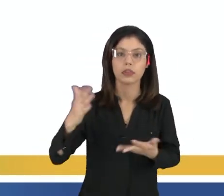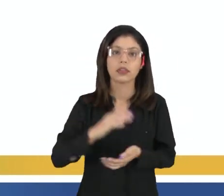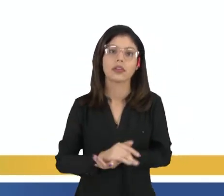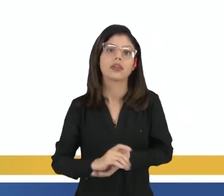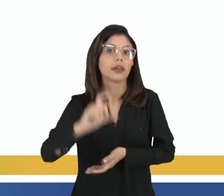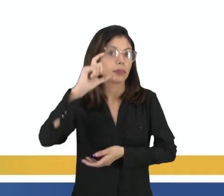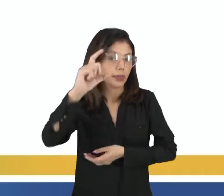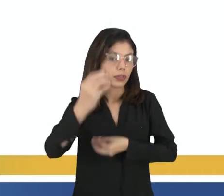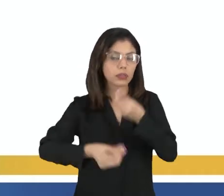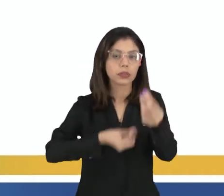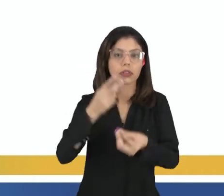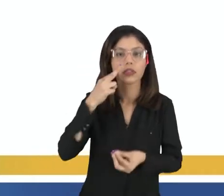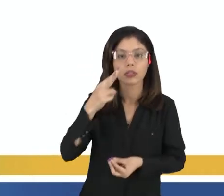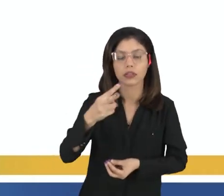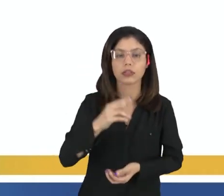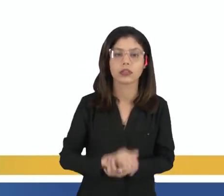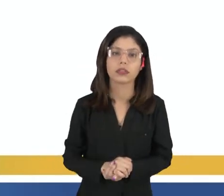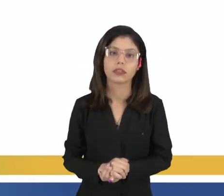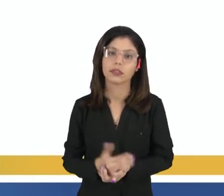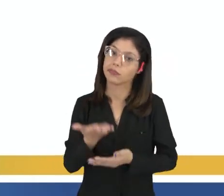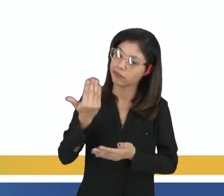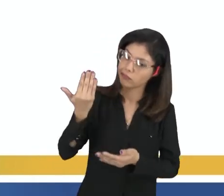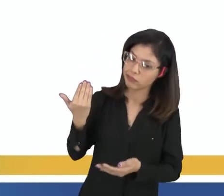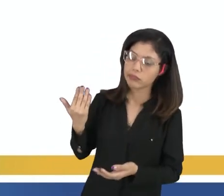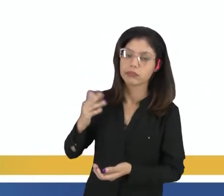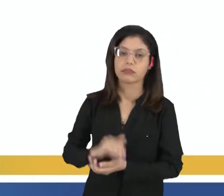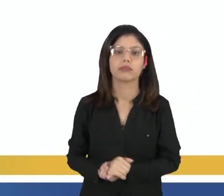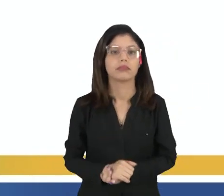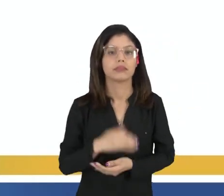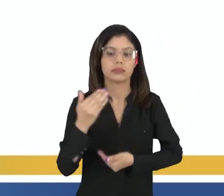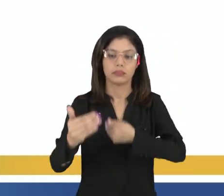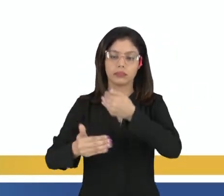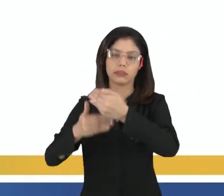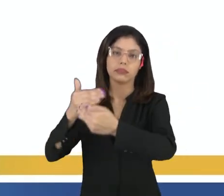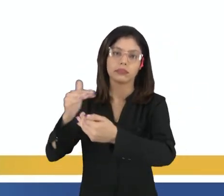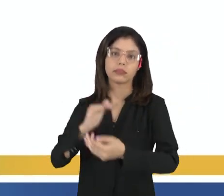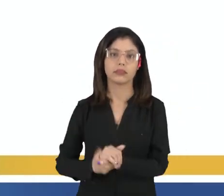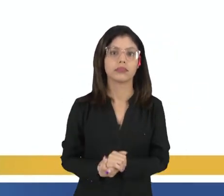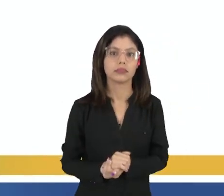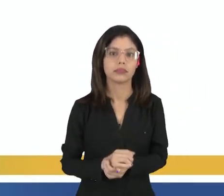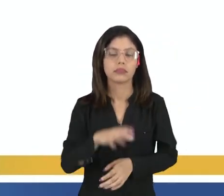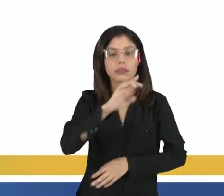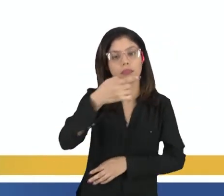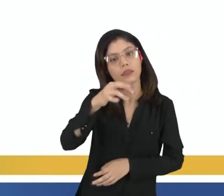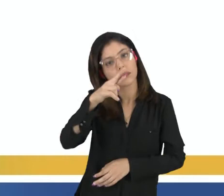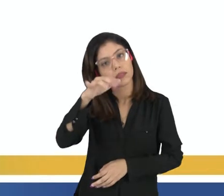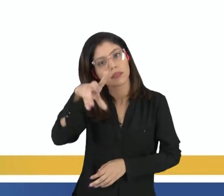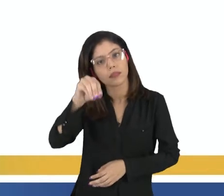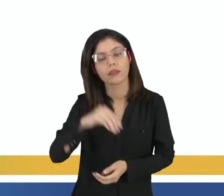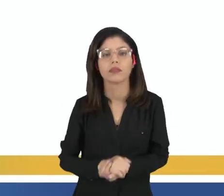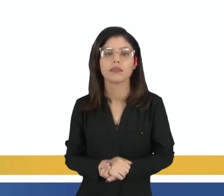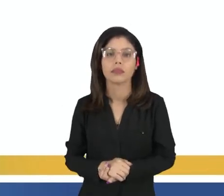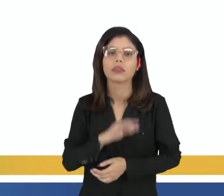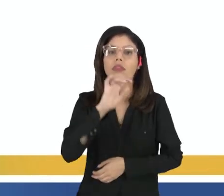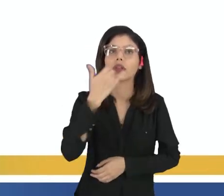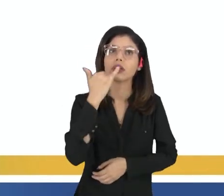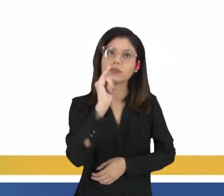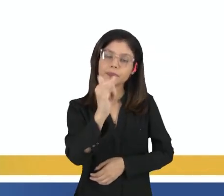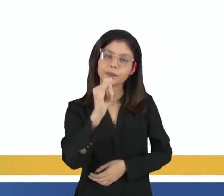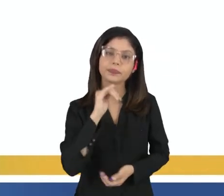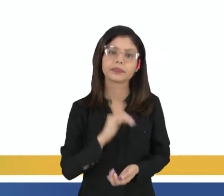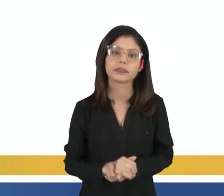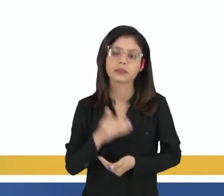que a pilha, como a gente viu anteriormente, é um processo espontâneo e a eletrólise